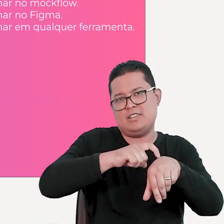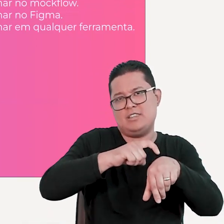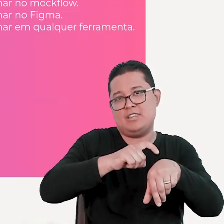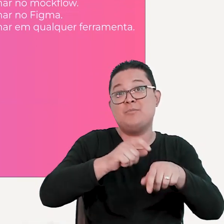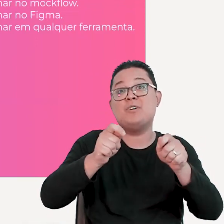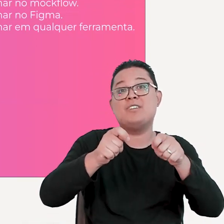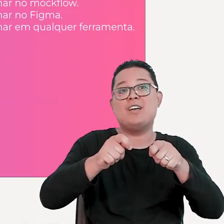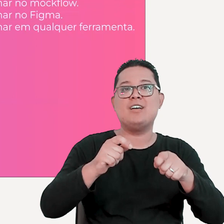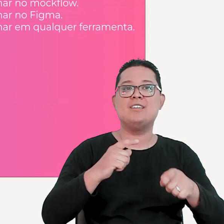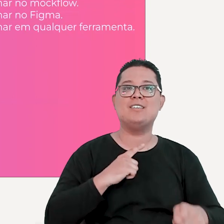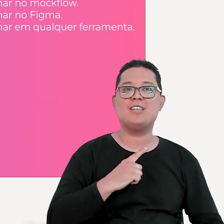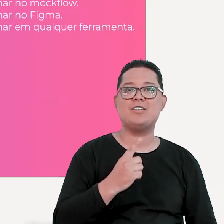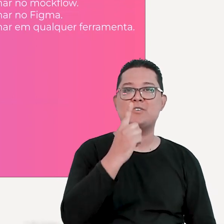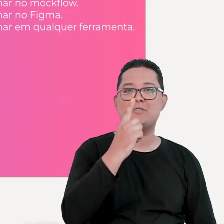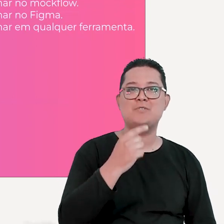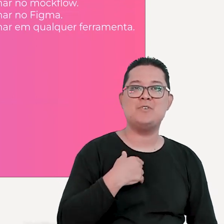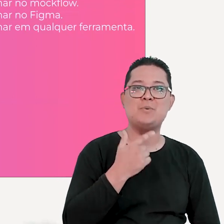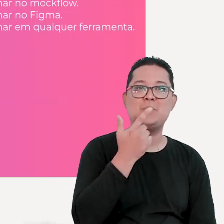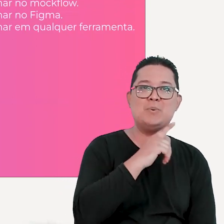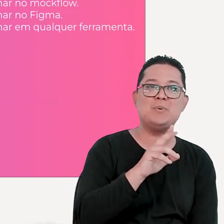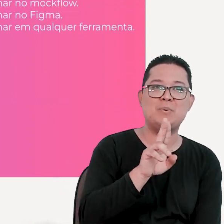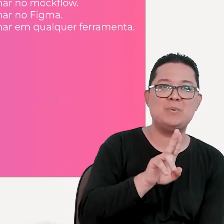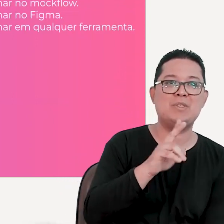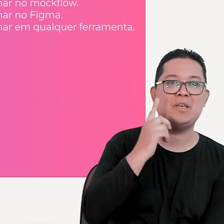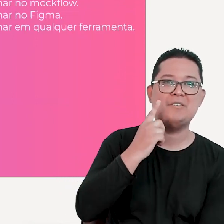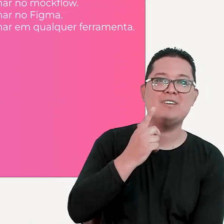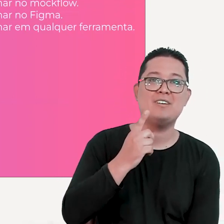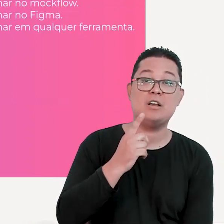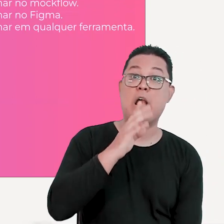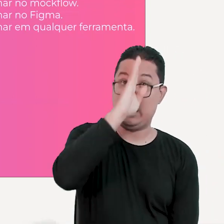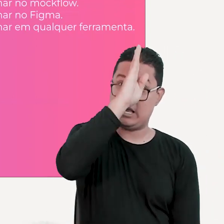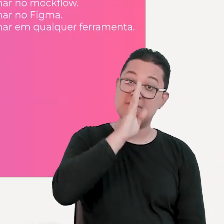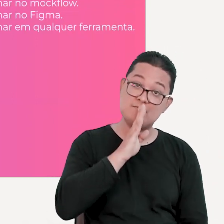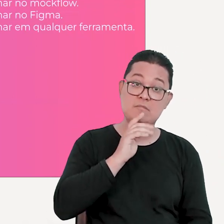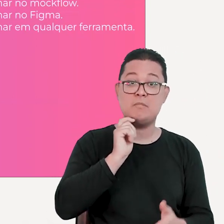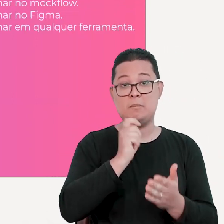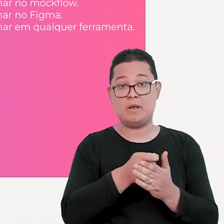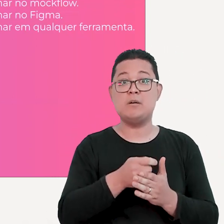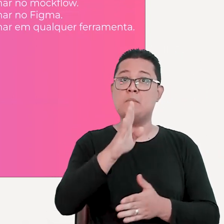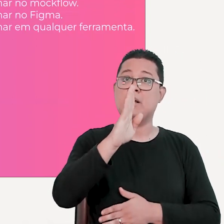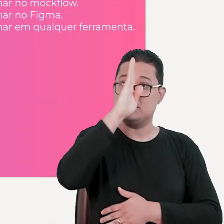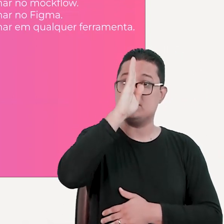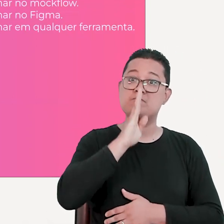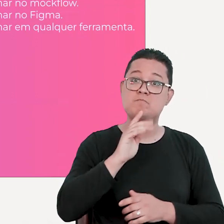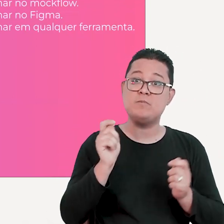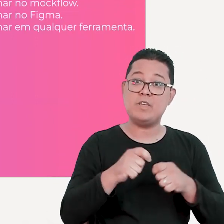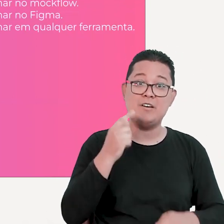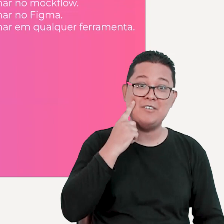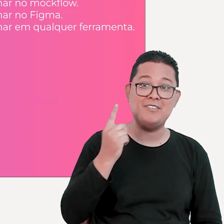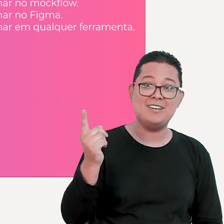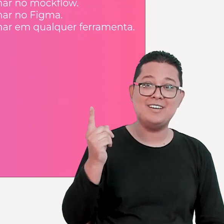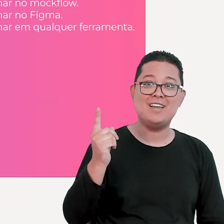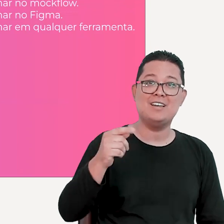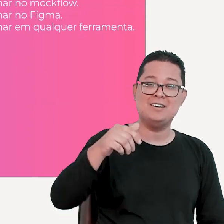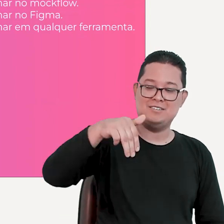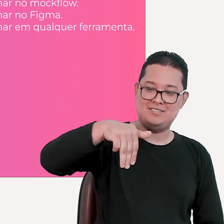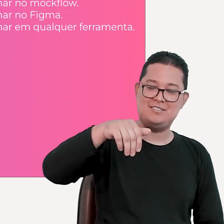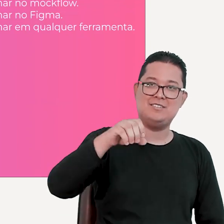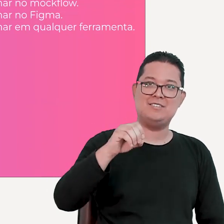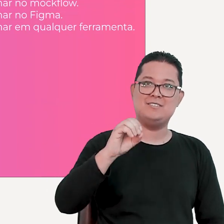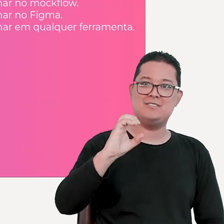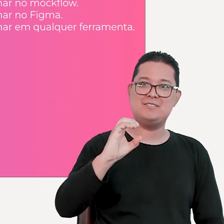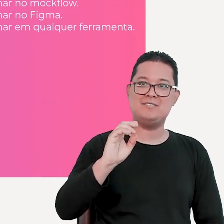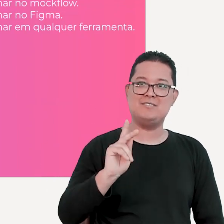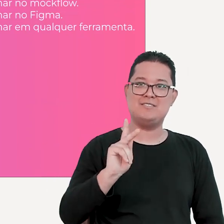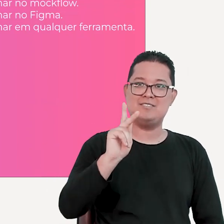versão gratuita e a versão paga. A versão gratuita super funciona. Ela se chama Mockflow, que é essa ferramenta do print que eu coloquei